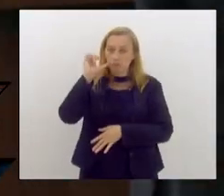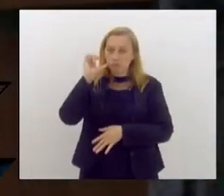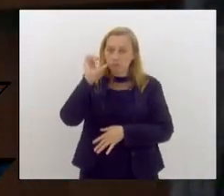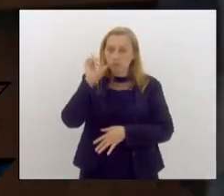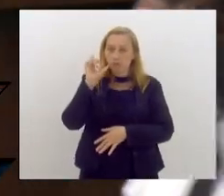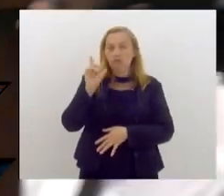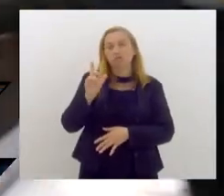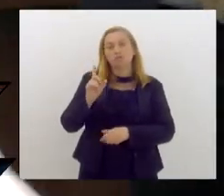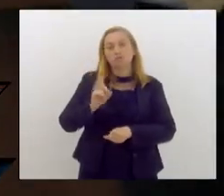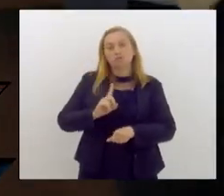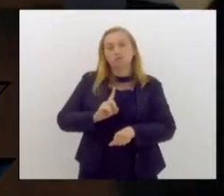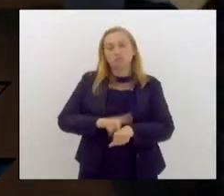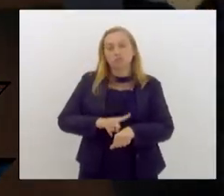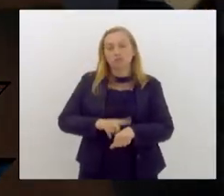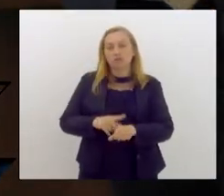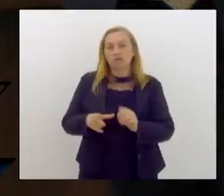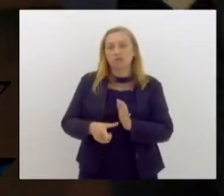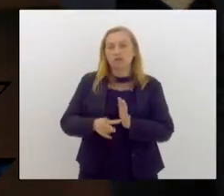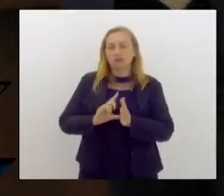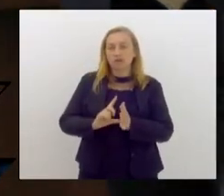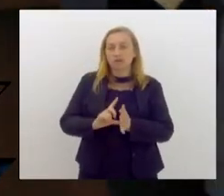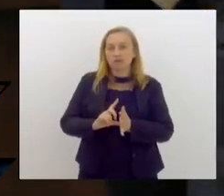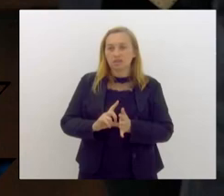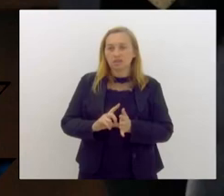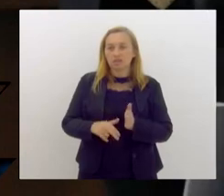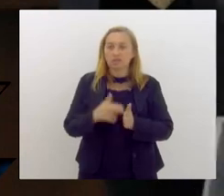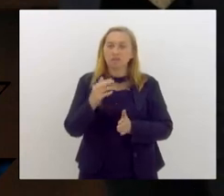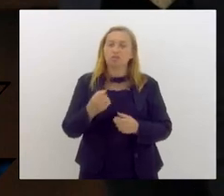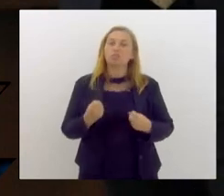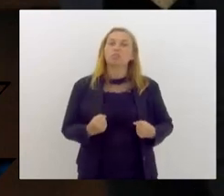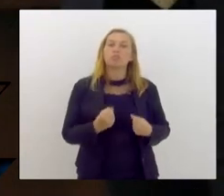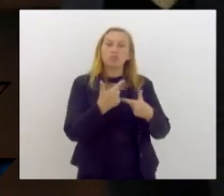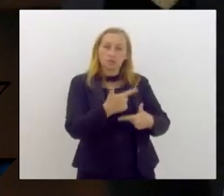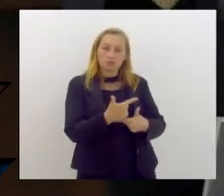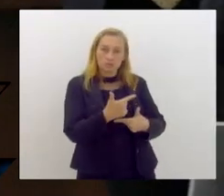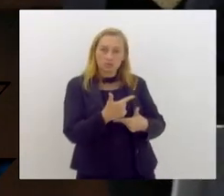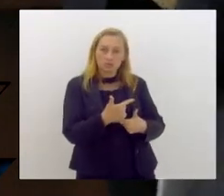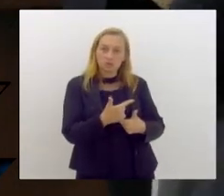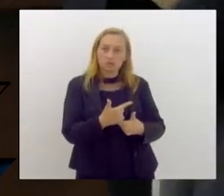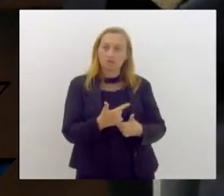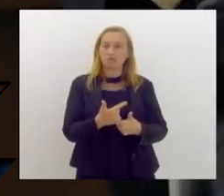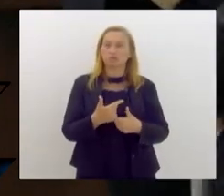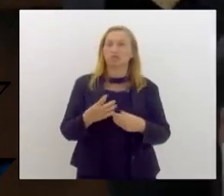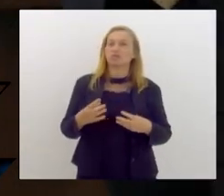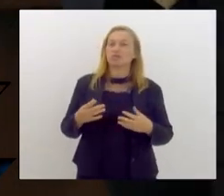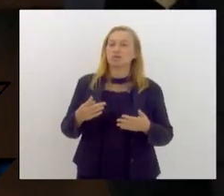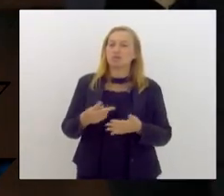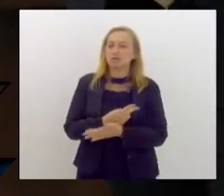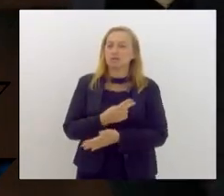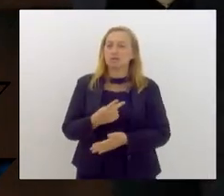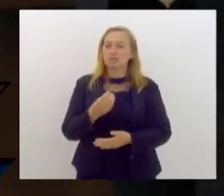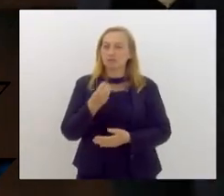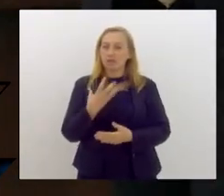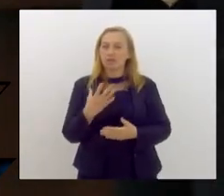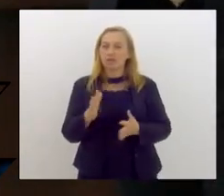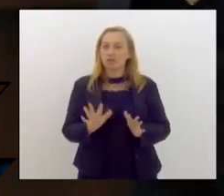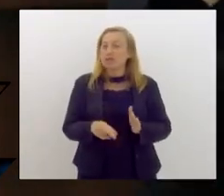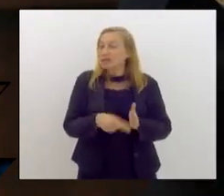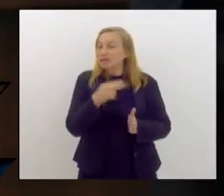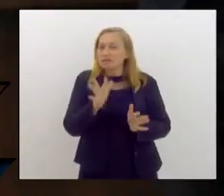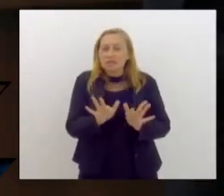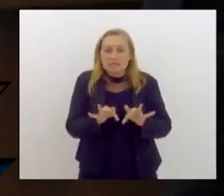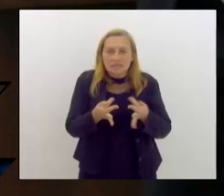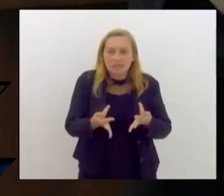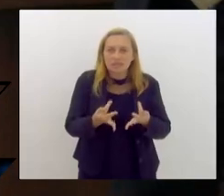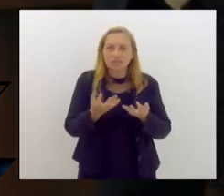eu, momentos antes da cirurgia, desejei boa sorte, que tudo corresse bem, disse a ele, olha, é uma cirurgia simples, se Deus quiser,